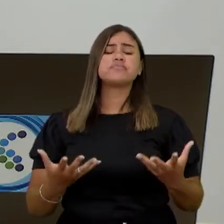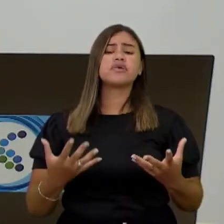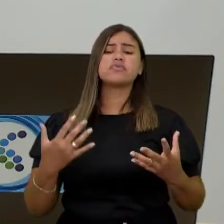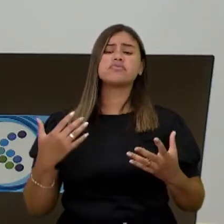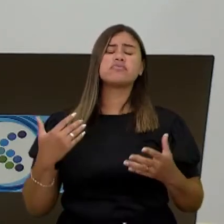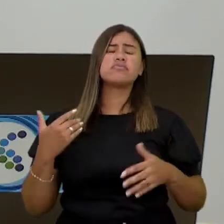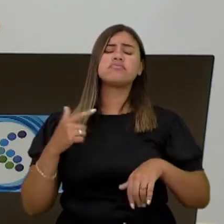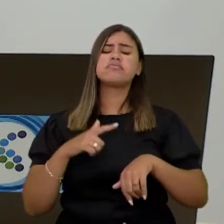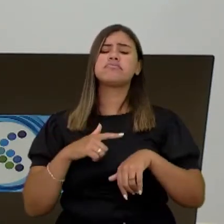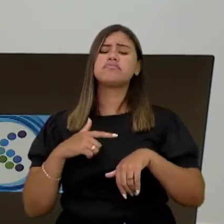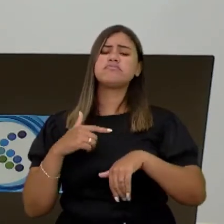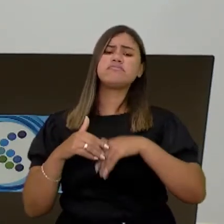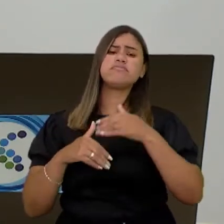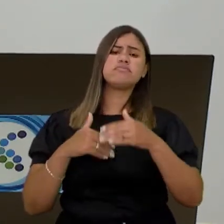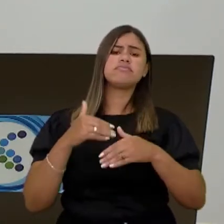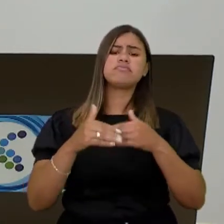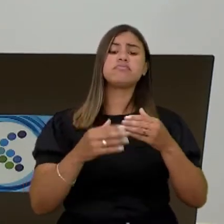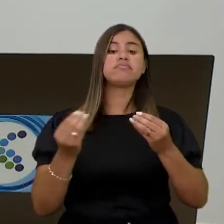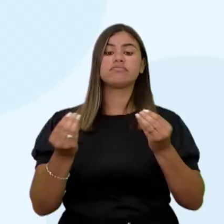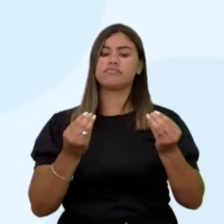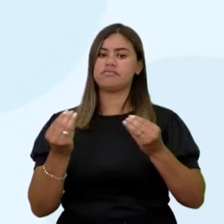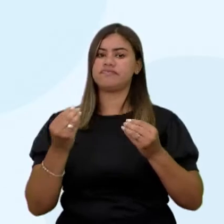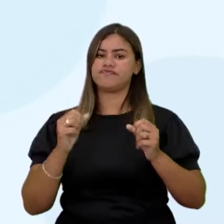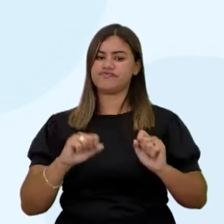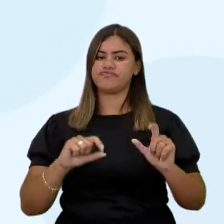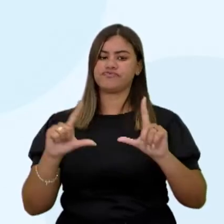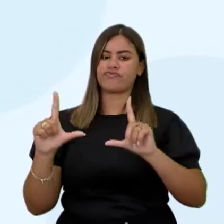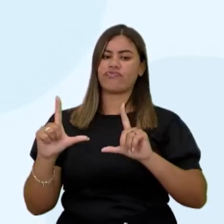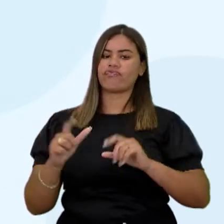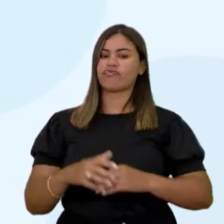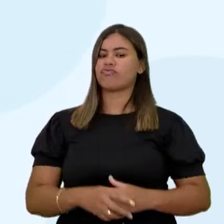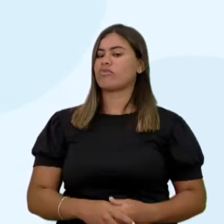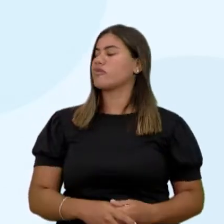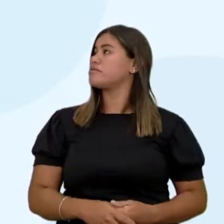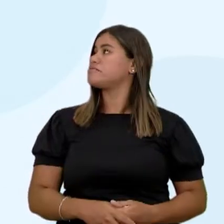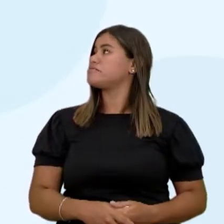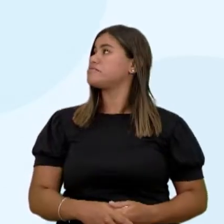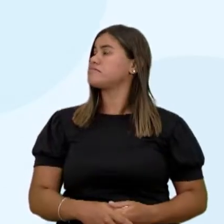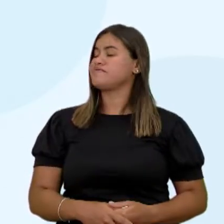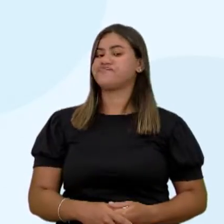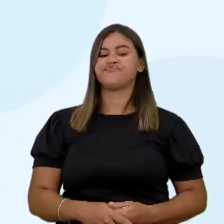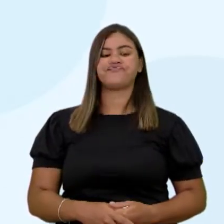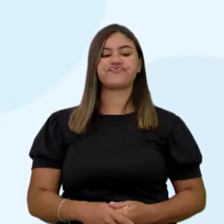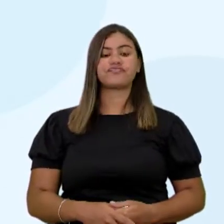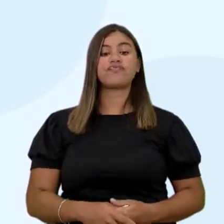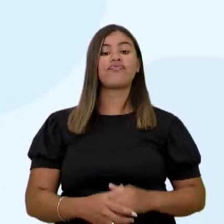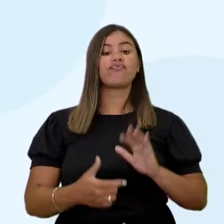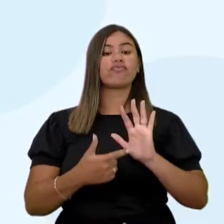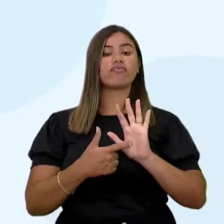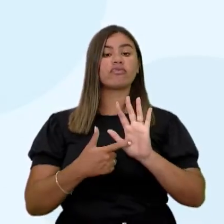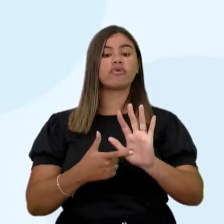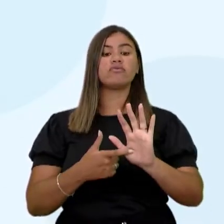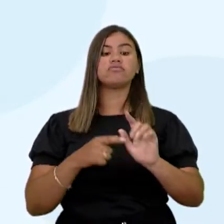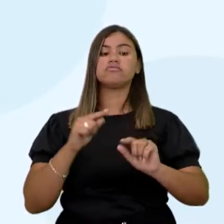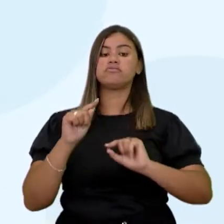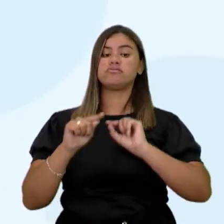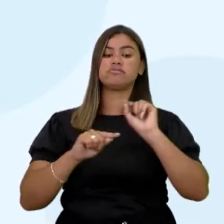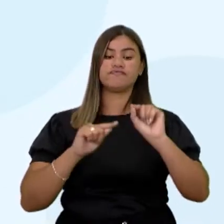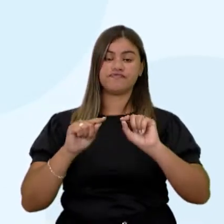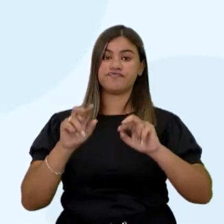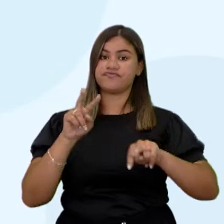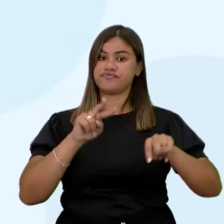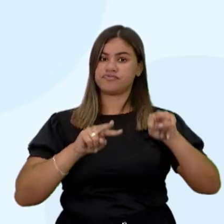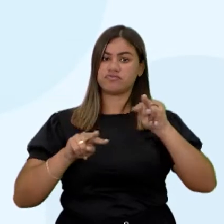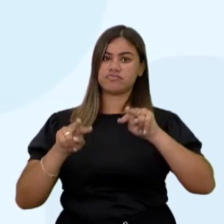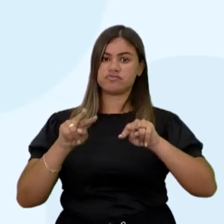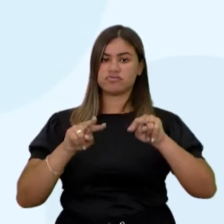nesse tempo, apresentar a professora Tayana. Então, olha só, na tela organiza direitinho. Na aula 1, professora Tayana, nós apresentamos para o pessoal o que é um observatório